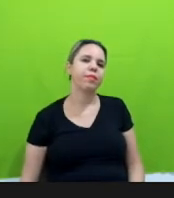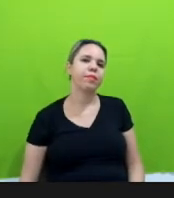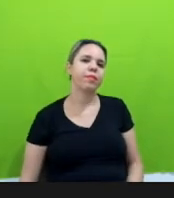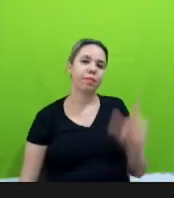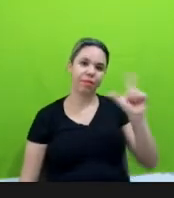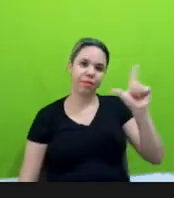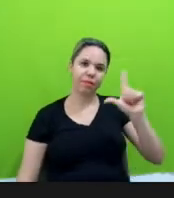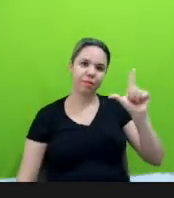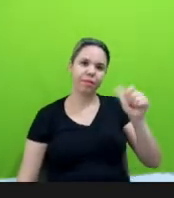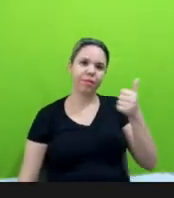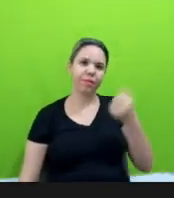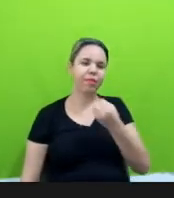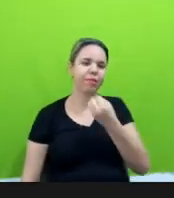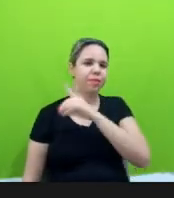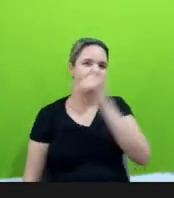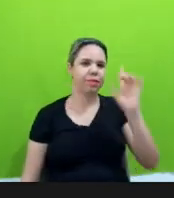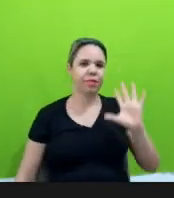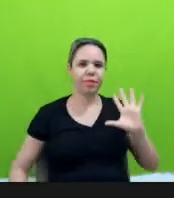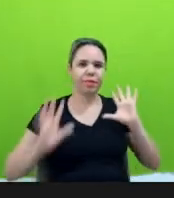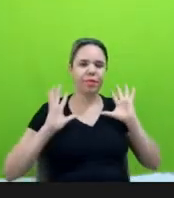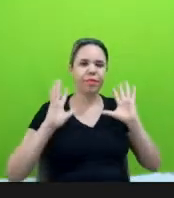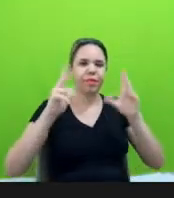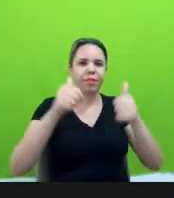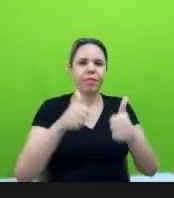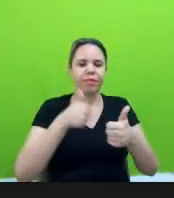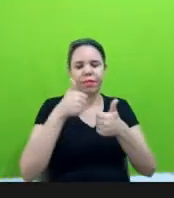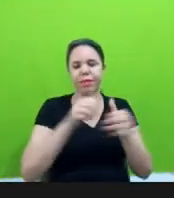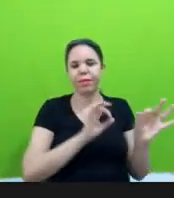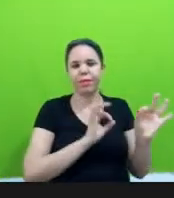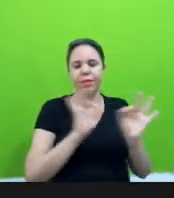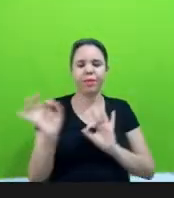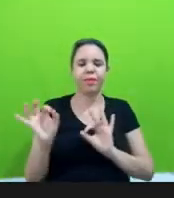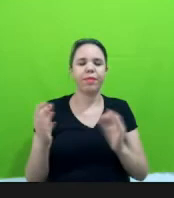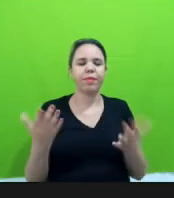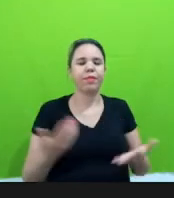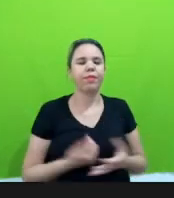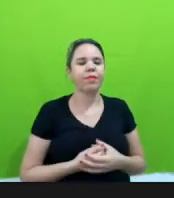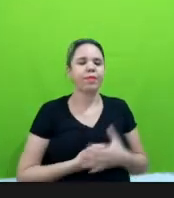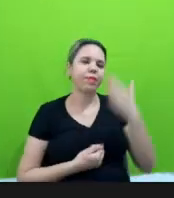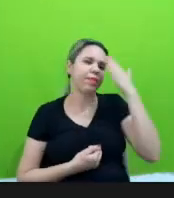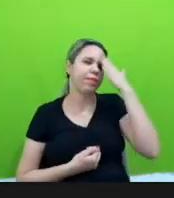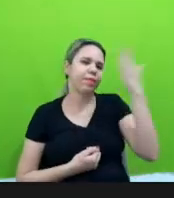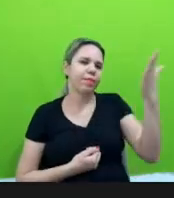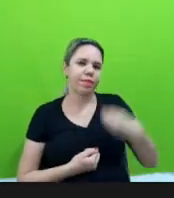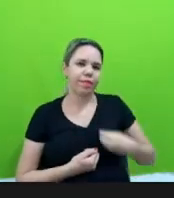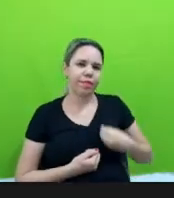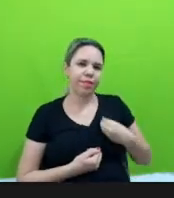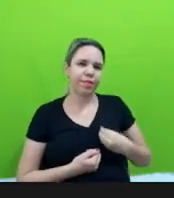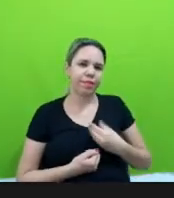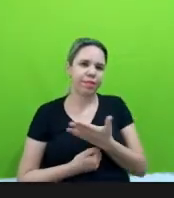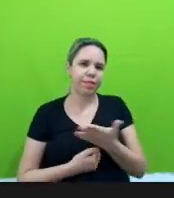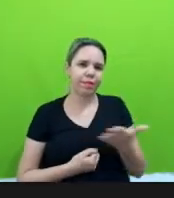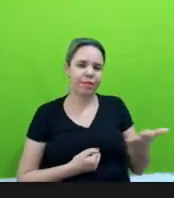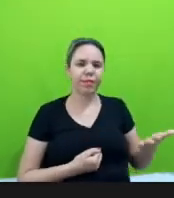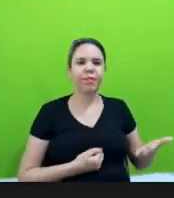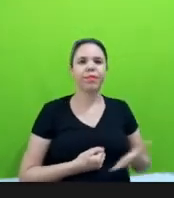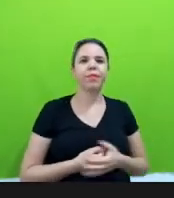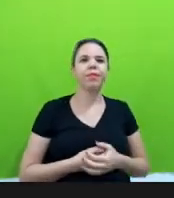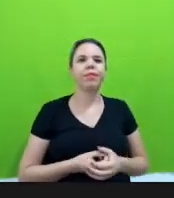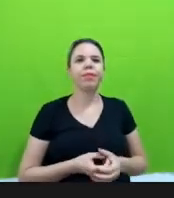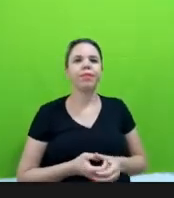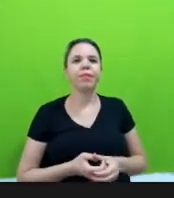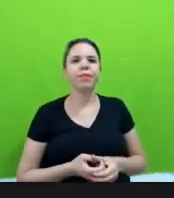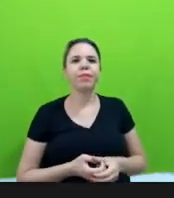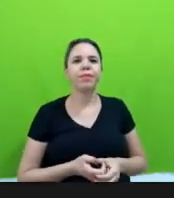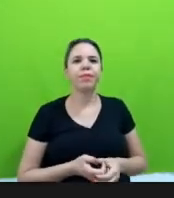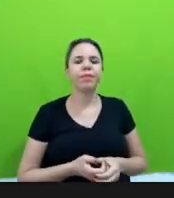Bom dia, Kátia, tudo bem? Bom dia, pessoal que está aqui nos assistindo hoje. Muito obrigado por estar aqui. Prazer estar com vocês. E, bom,